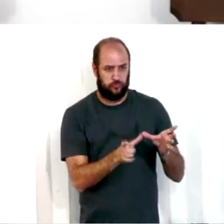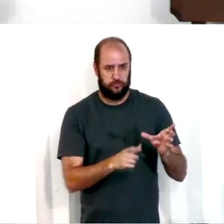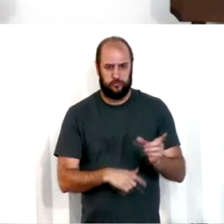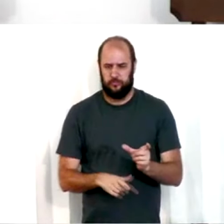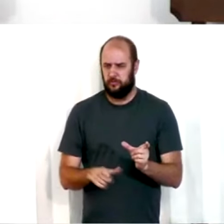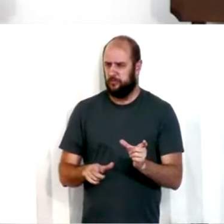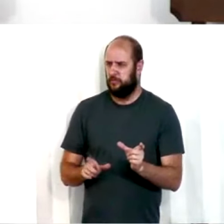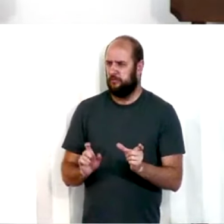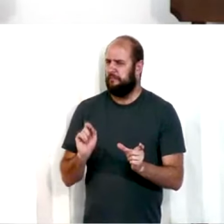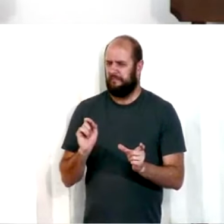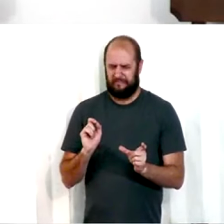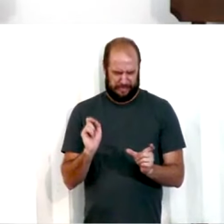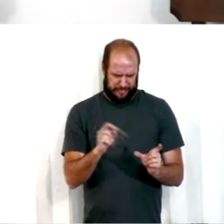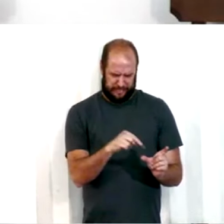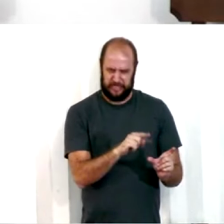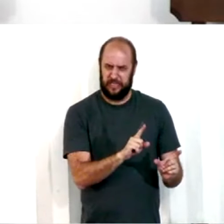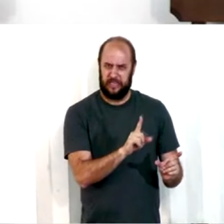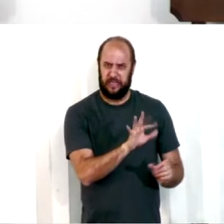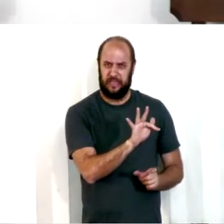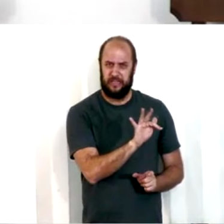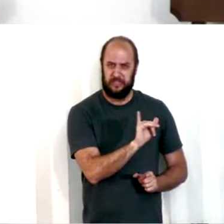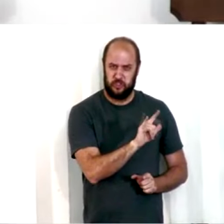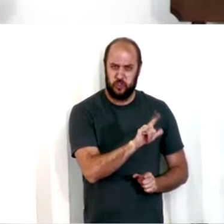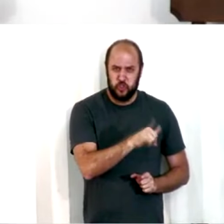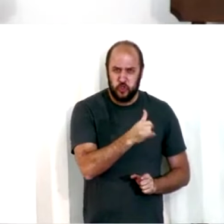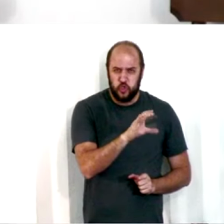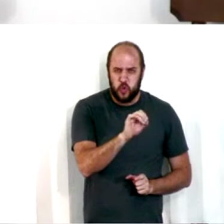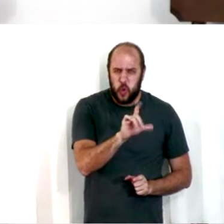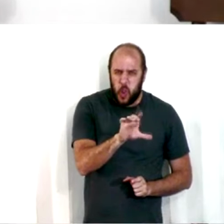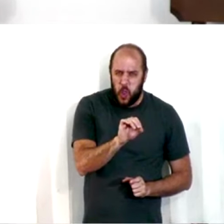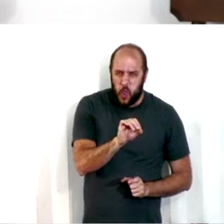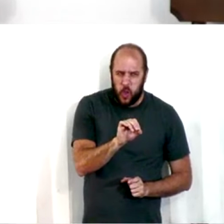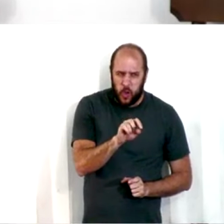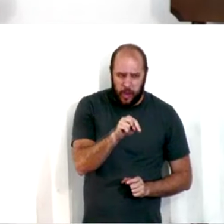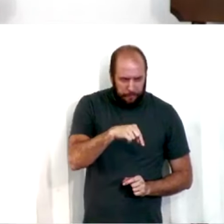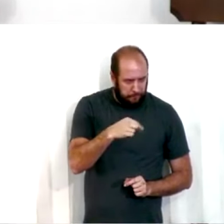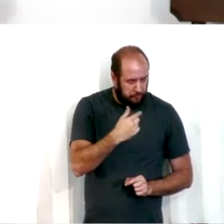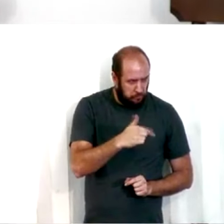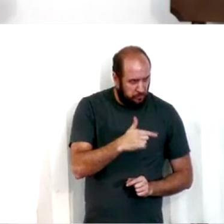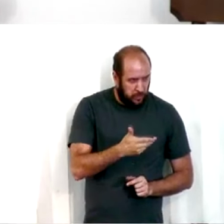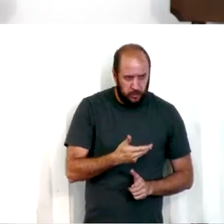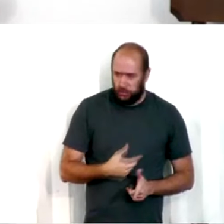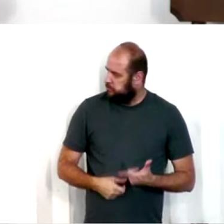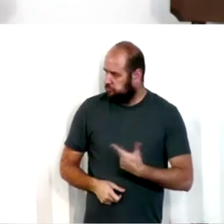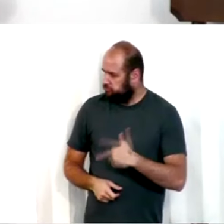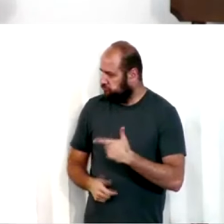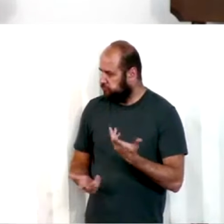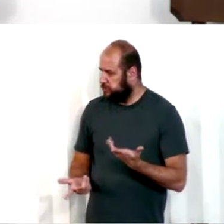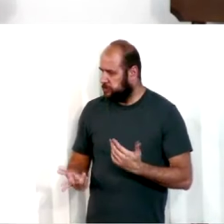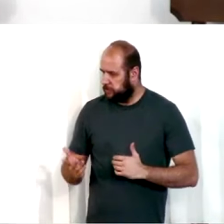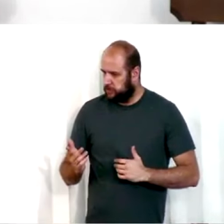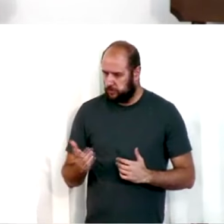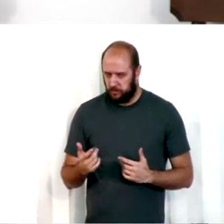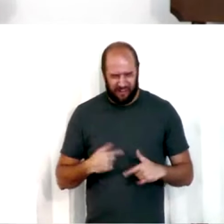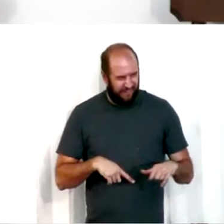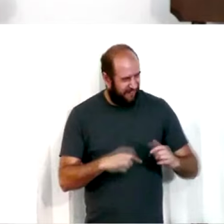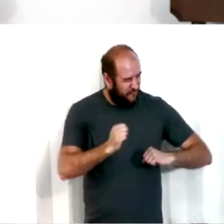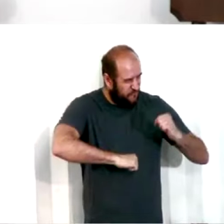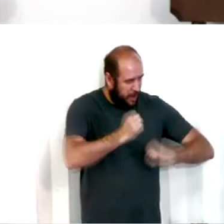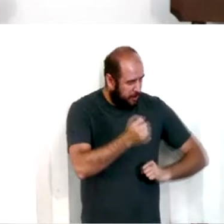tijolo? Não tem tijolo aqui perto. Não tem tijolo aqui perto? Não tem, não. Não tem fábrica, não tem fábrica de